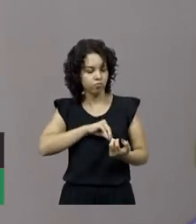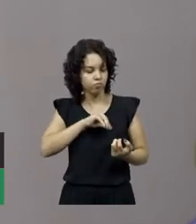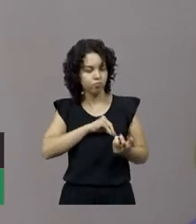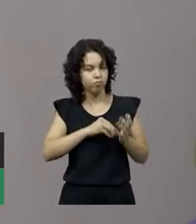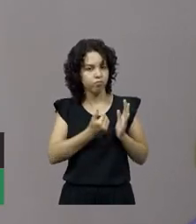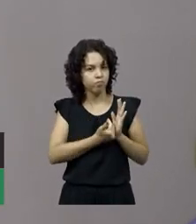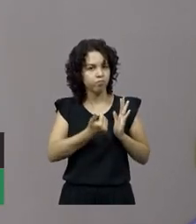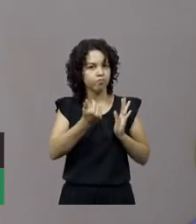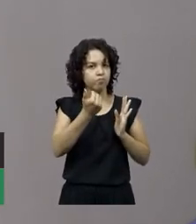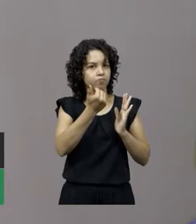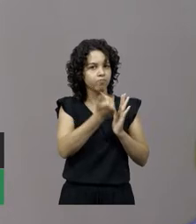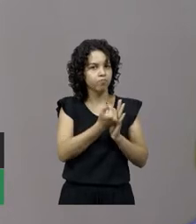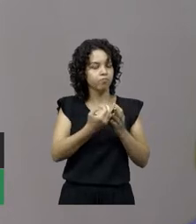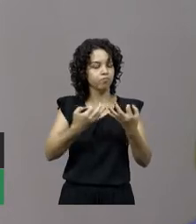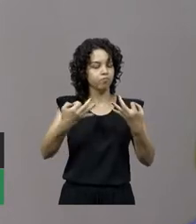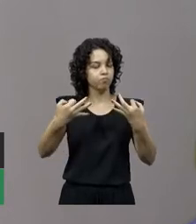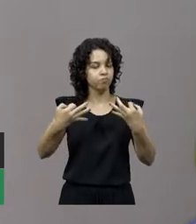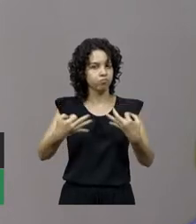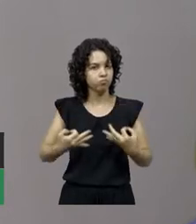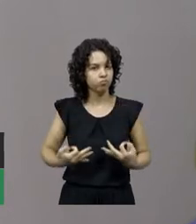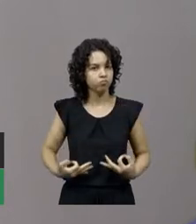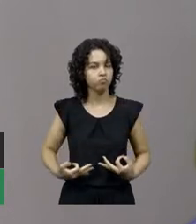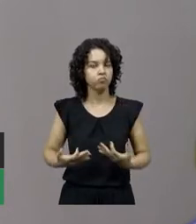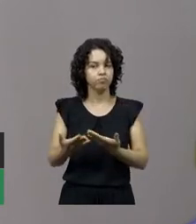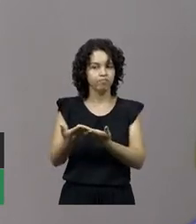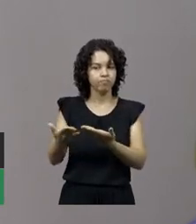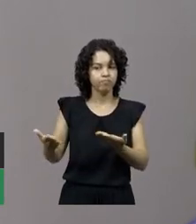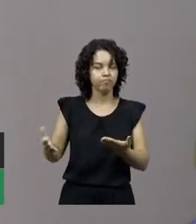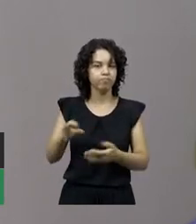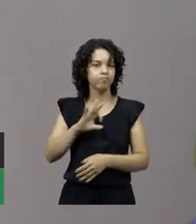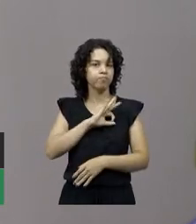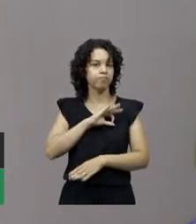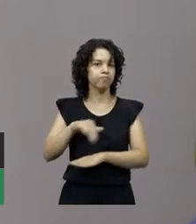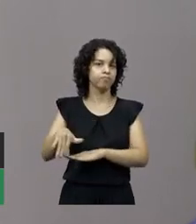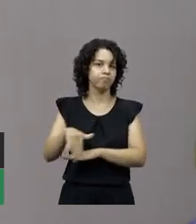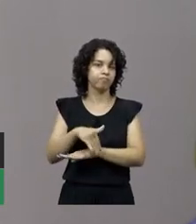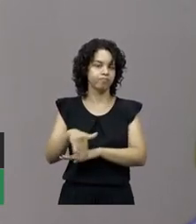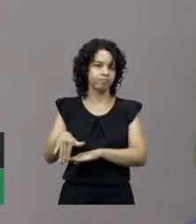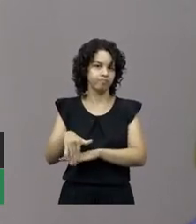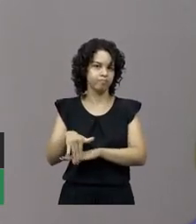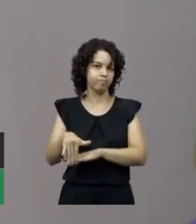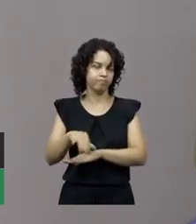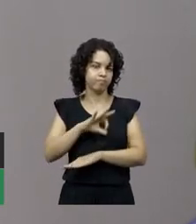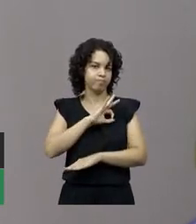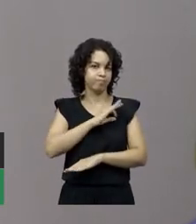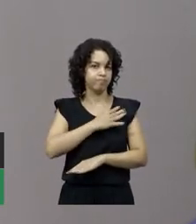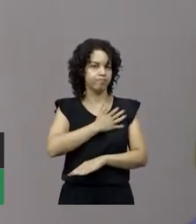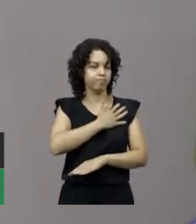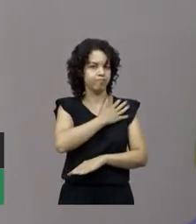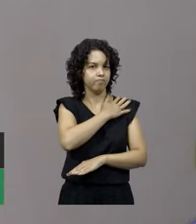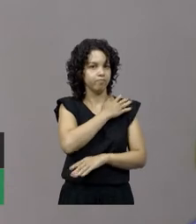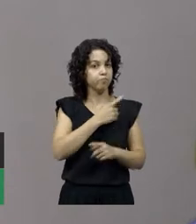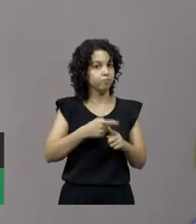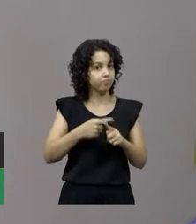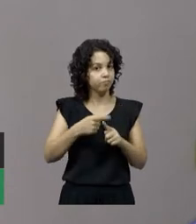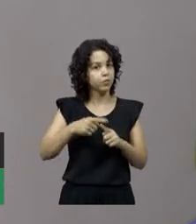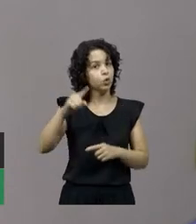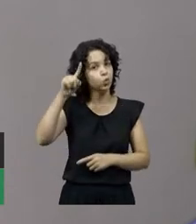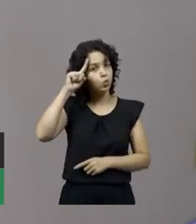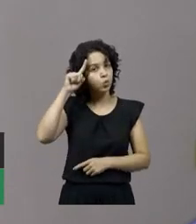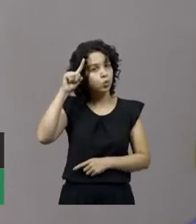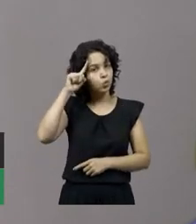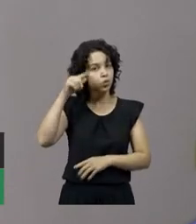tivéssemos salários mais justos para os praças da Polícia Militar. Porque é aquele que está no dia a dia, repito, na